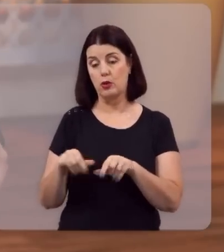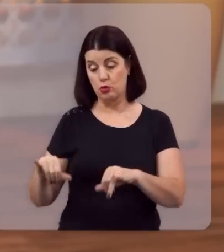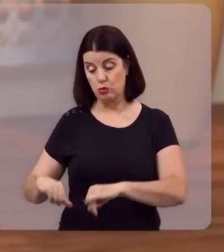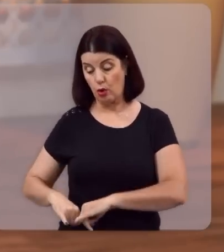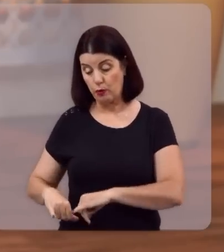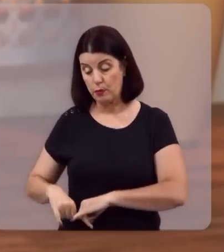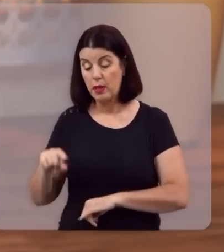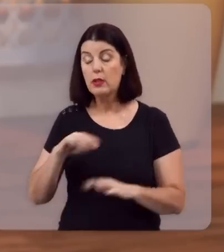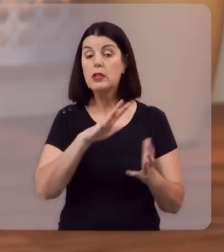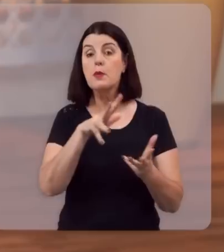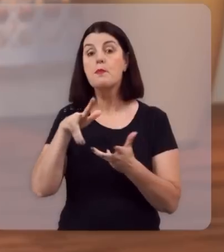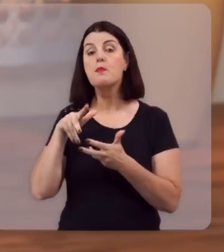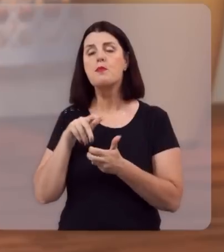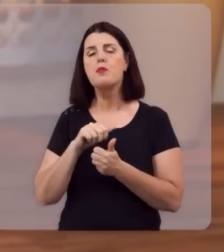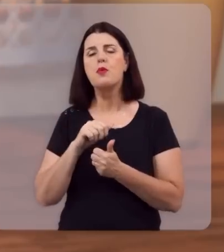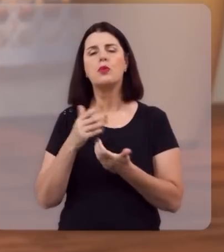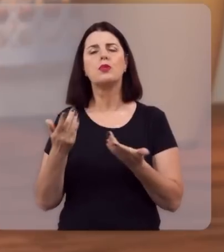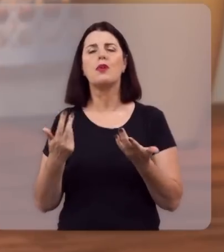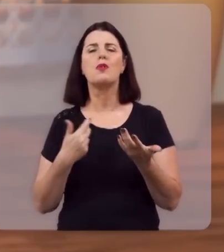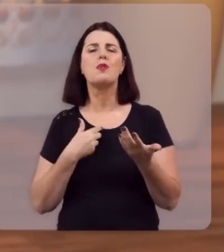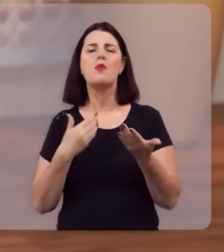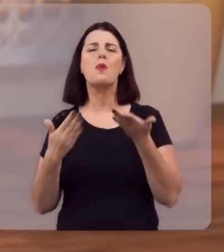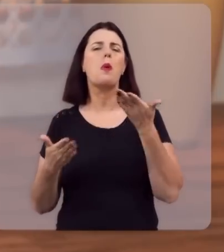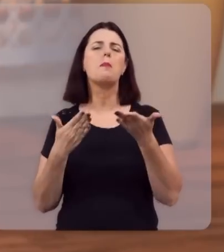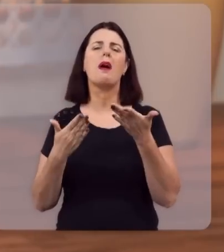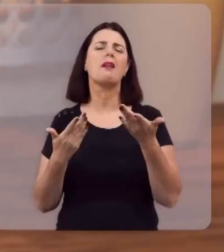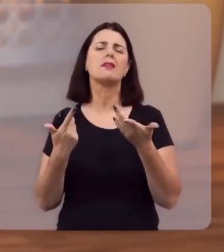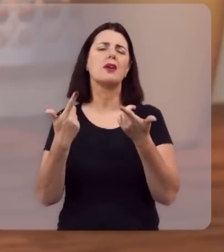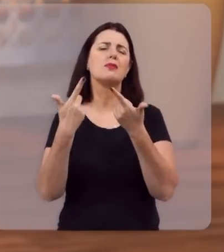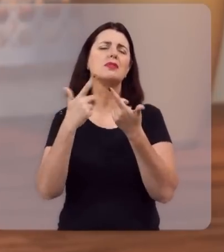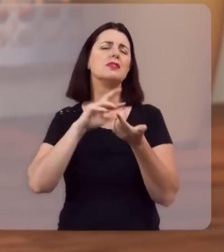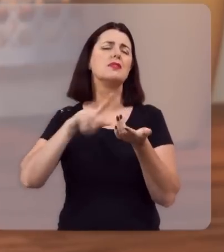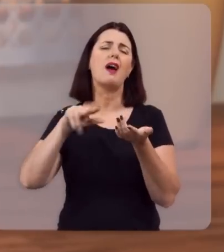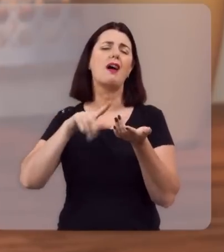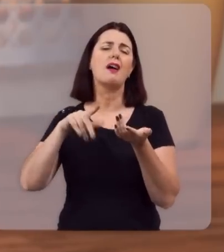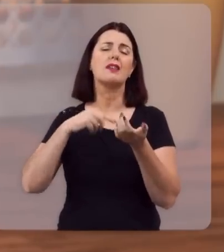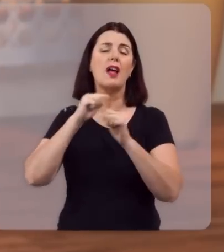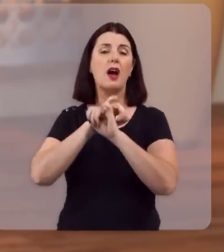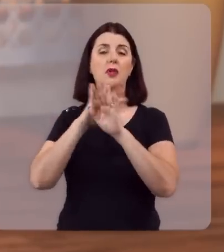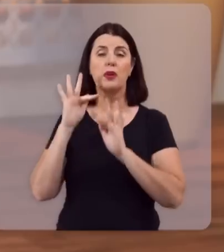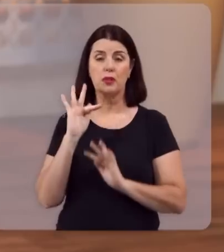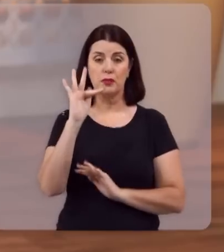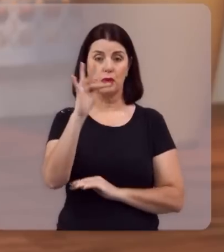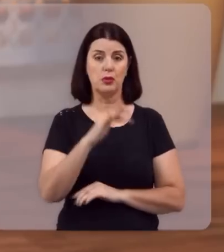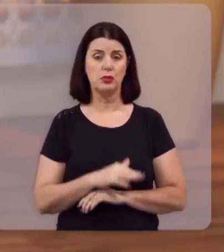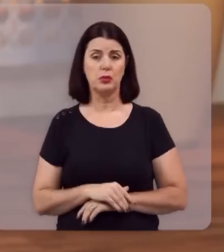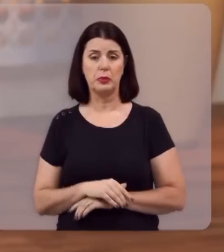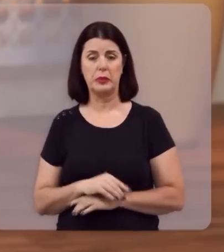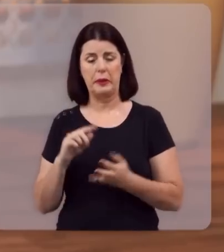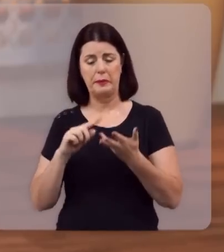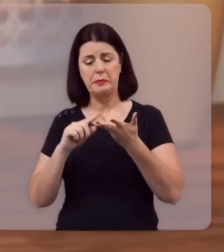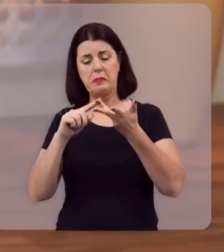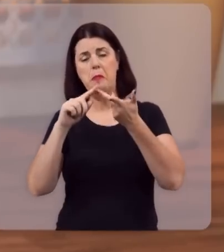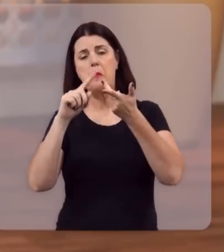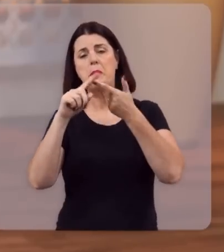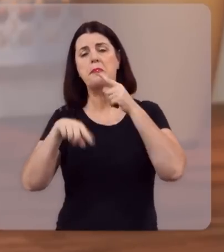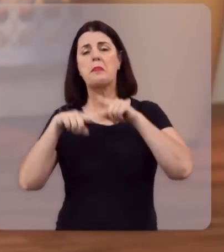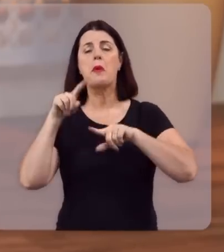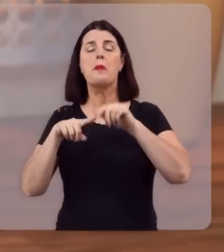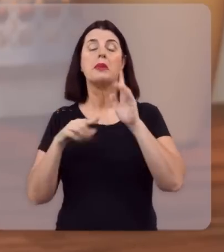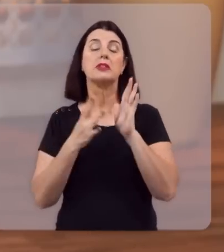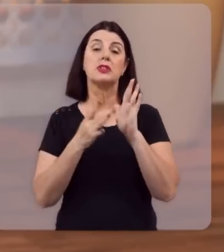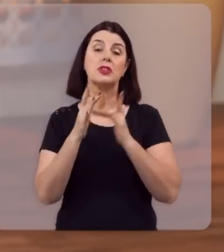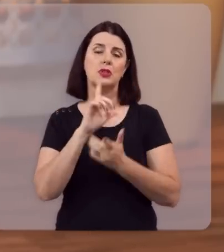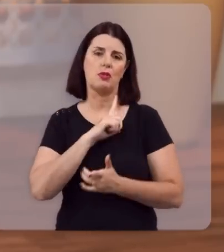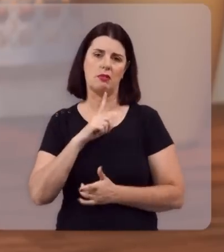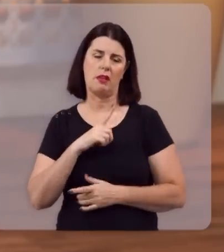que também o Sofrimentos deste mundo não se comparam a glória que está por vir e tantas e tantas outras promessas para